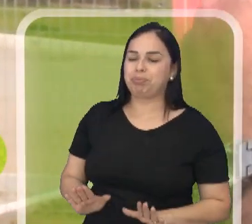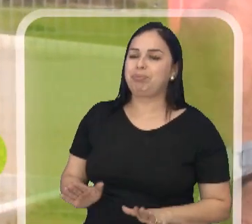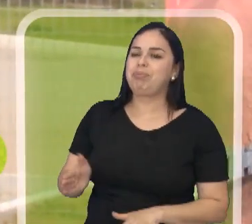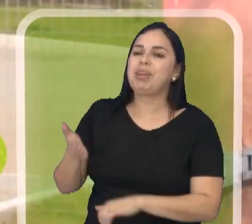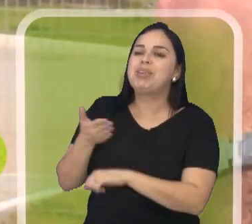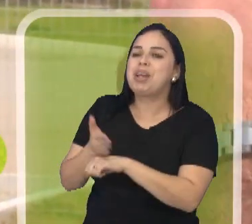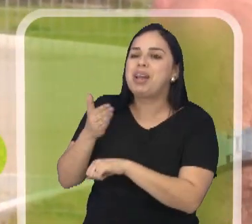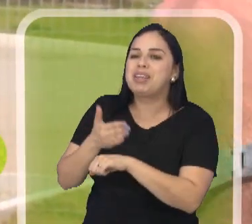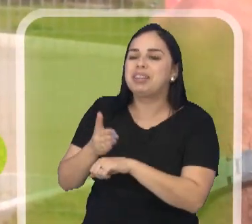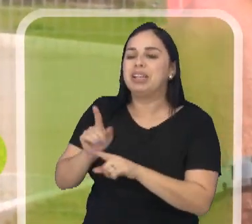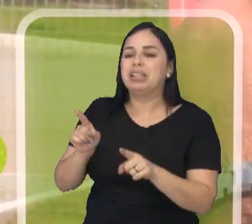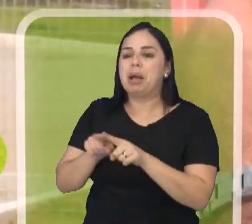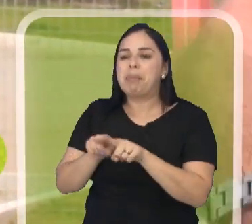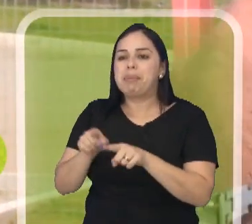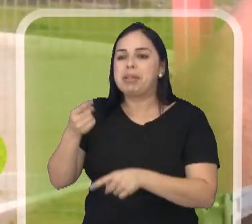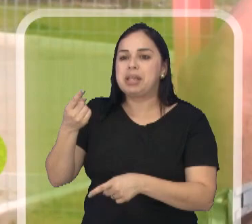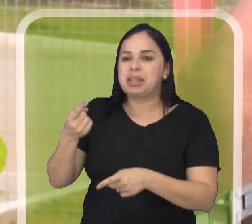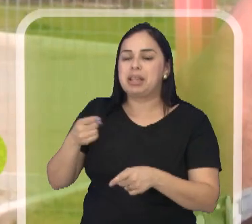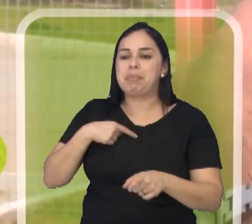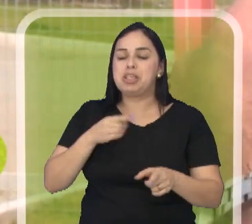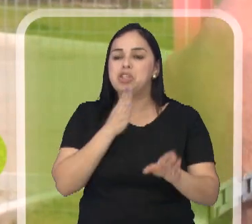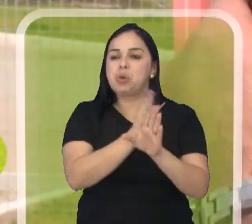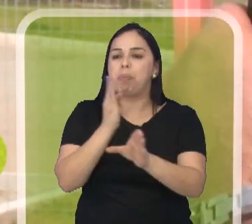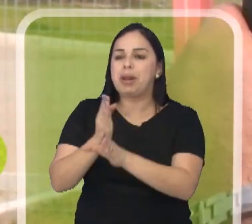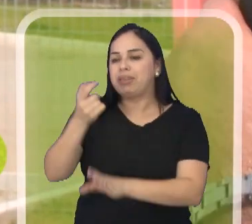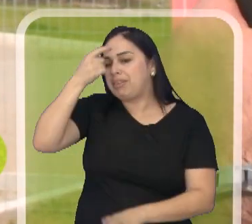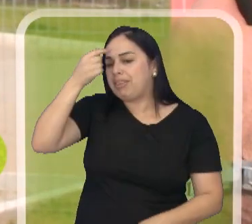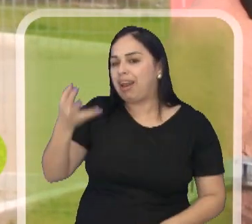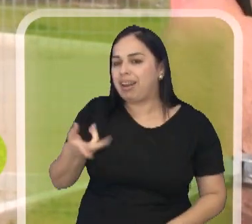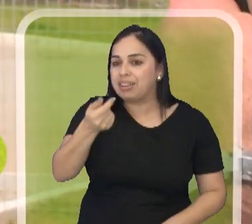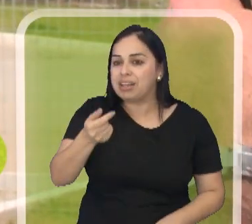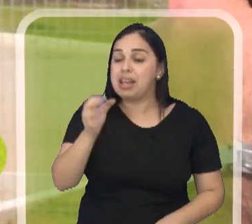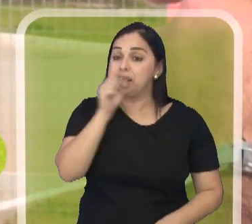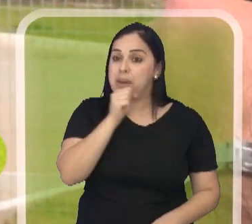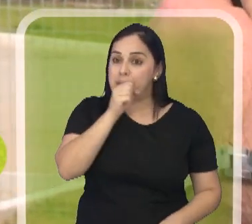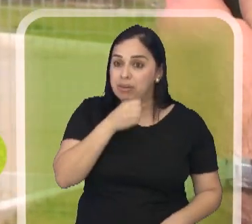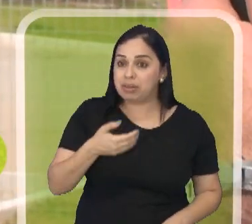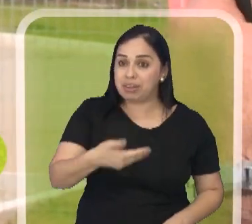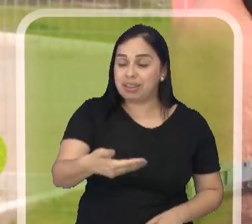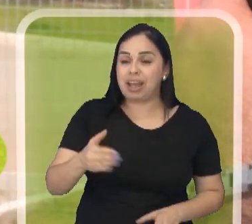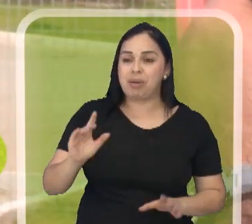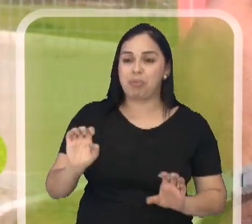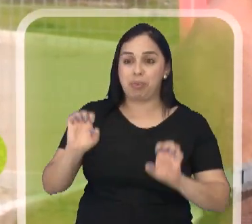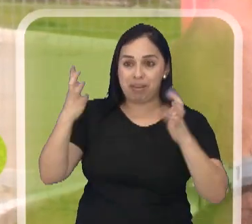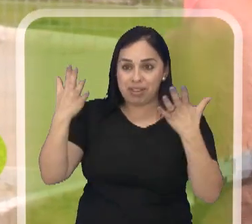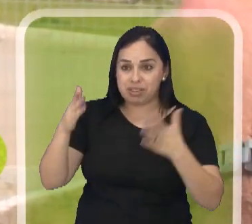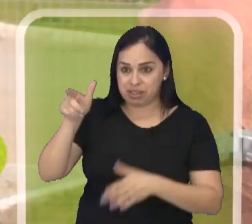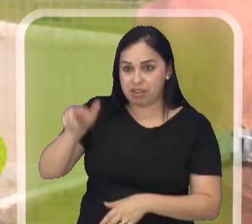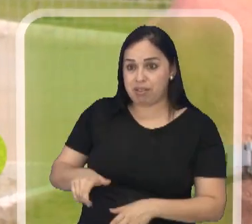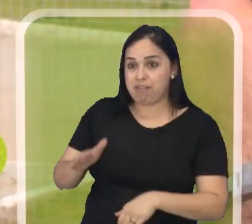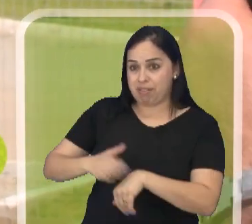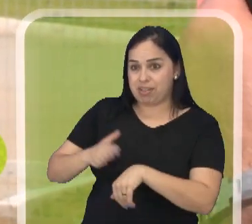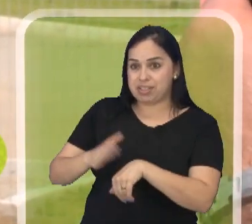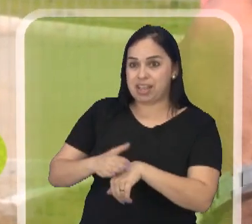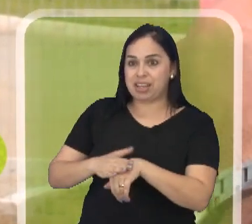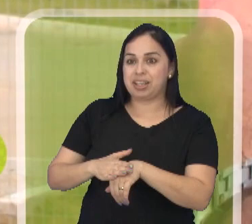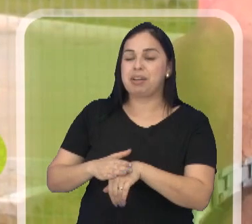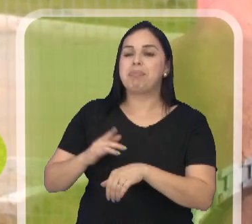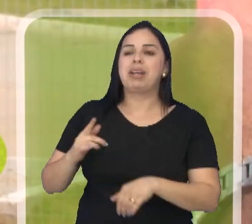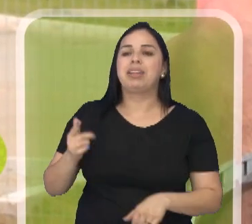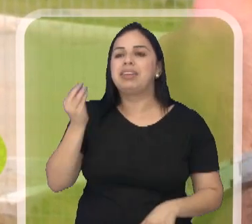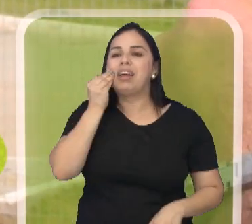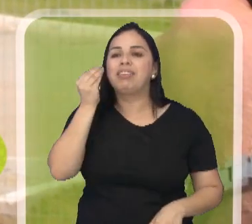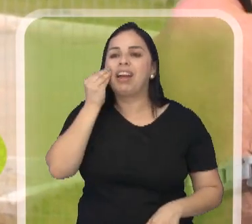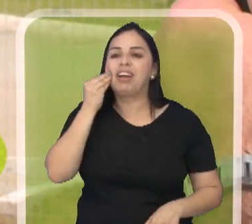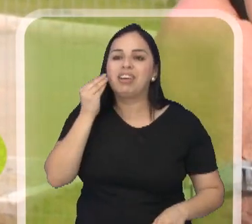sobre a questão de desenvolver novos talentos também, sabadão vai ter um evento que você vai realizar aqui, que vai dar vaga até pro brasileiro